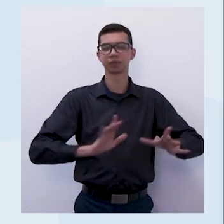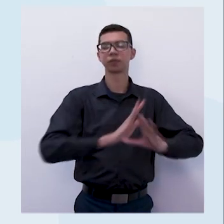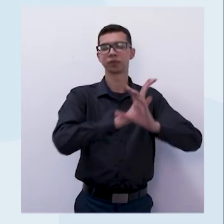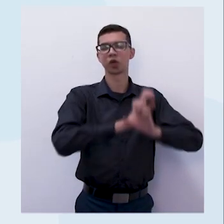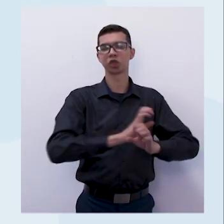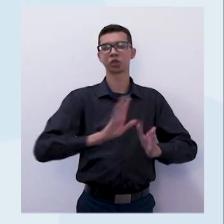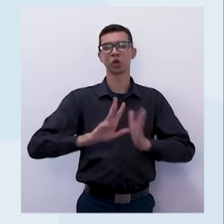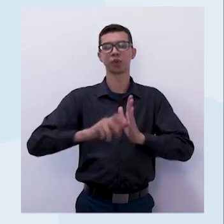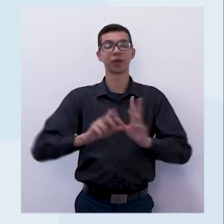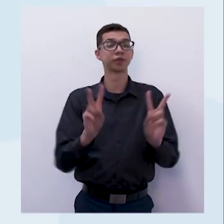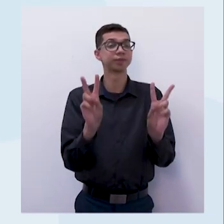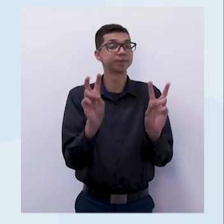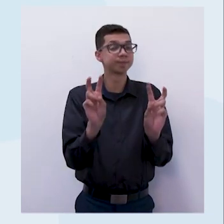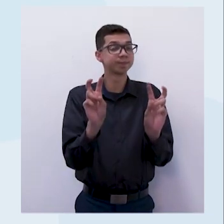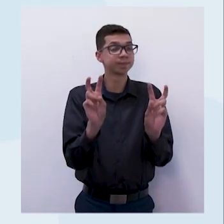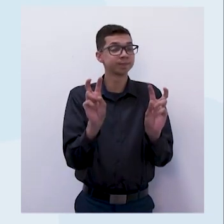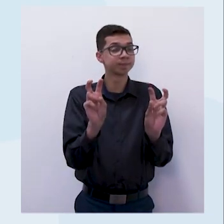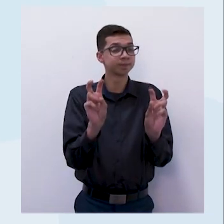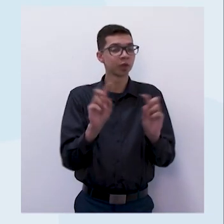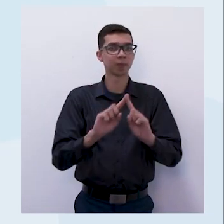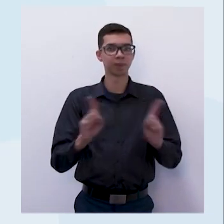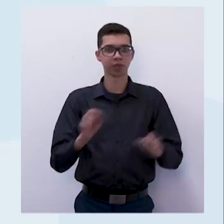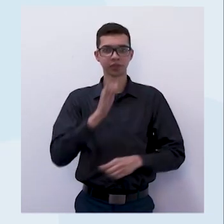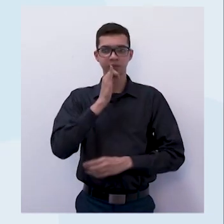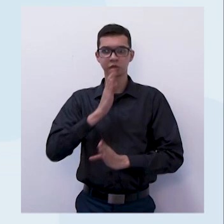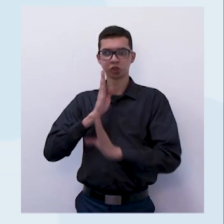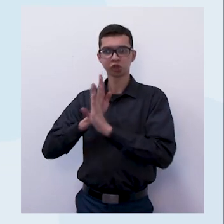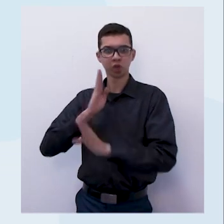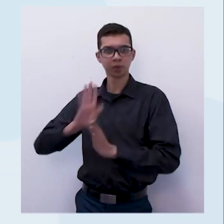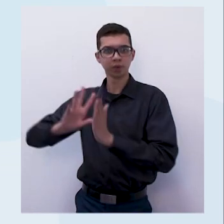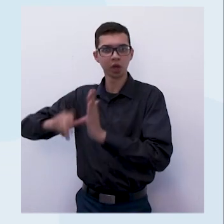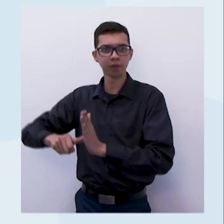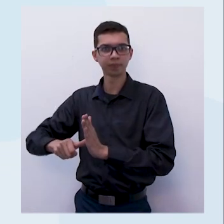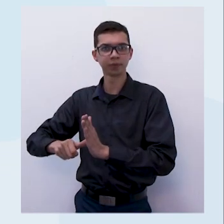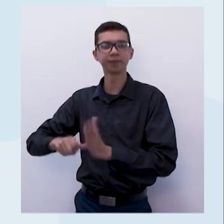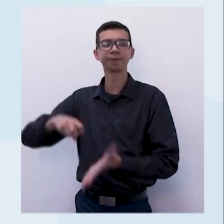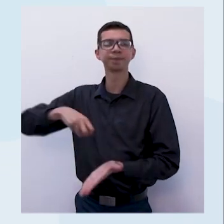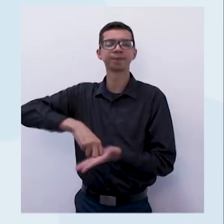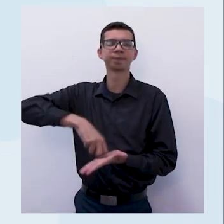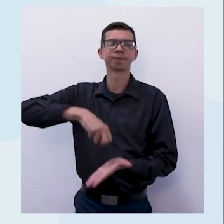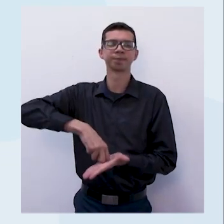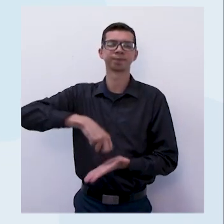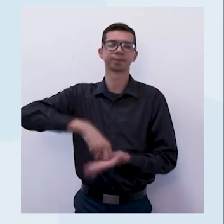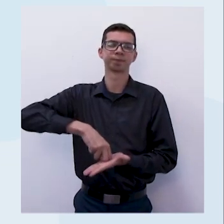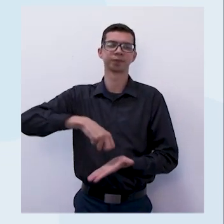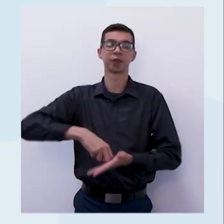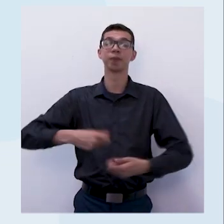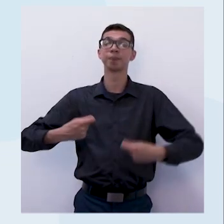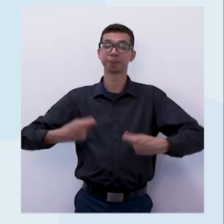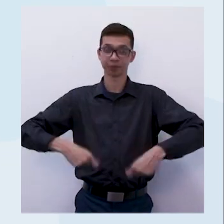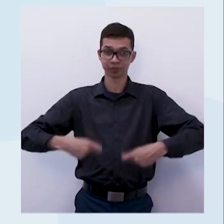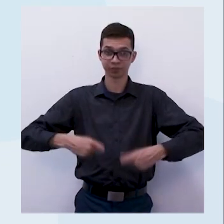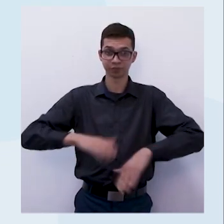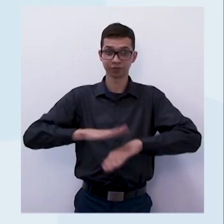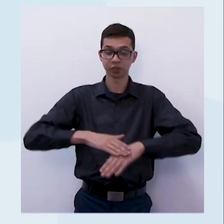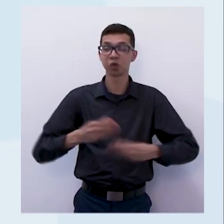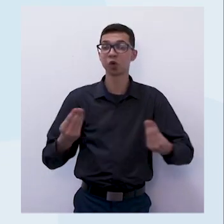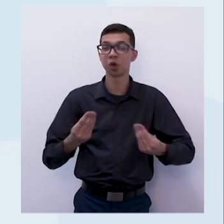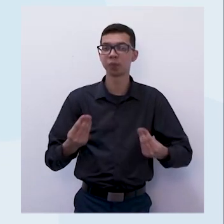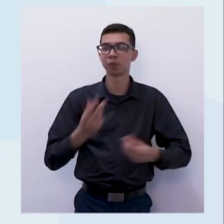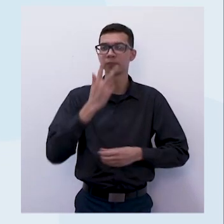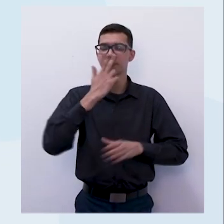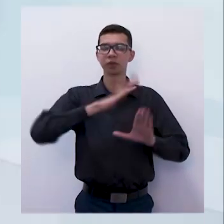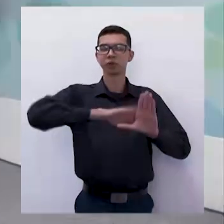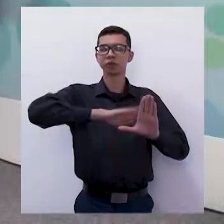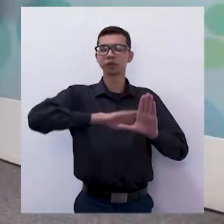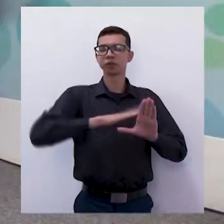pode, entre aspas. Só que se ele for pego fazendo isso, ele vai ser castigado, ou seja, ele tem que fazer isso de uma forma